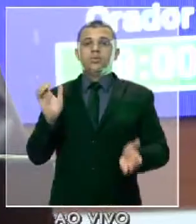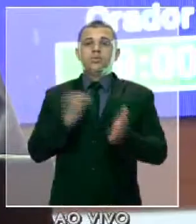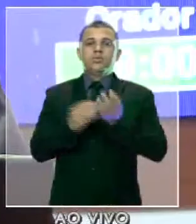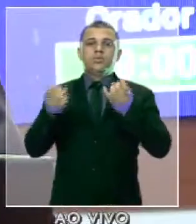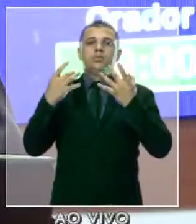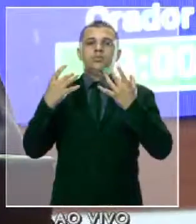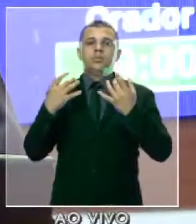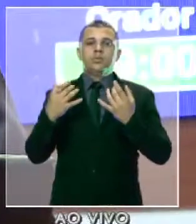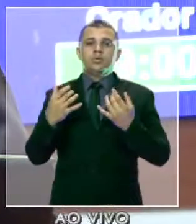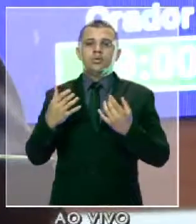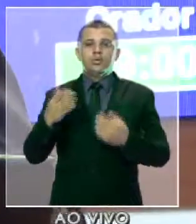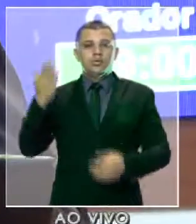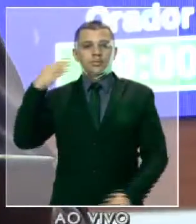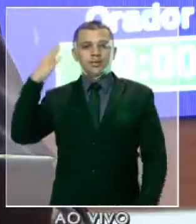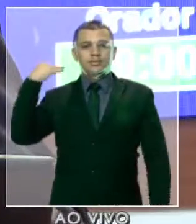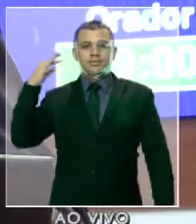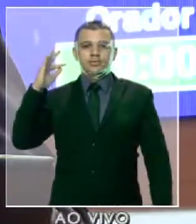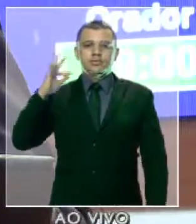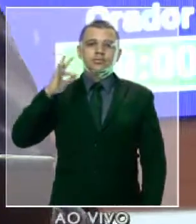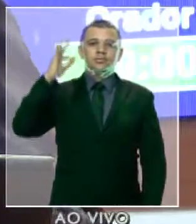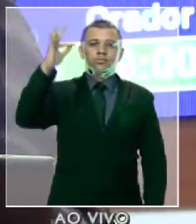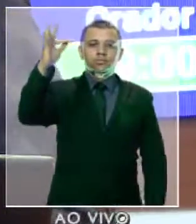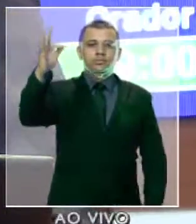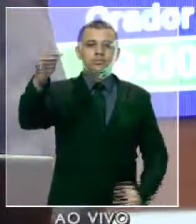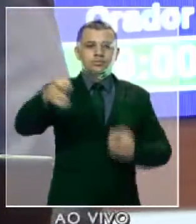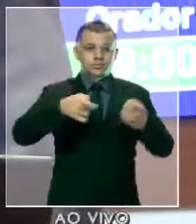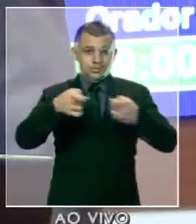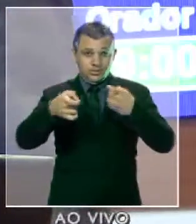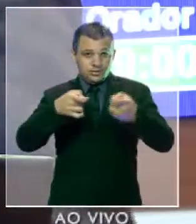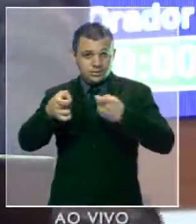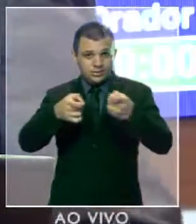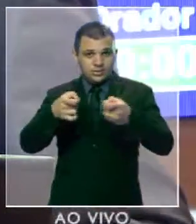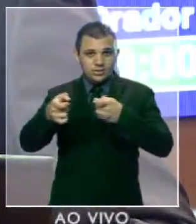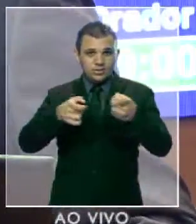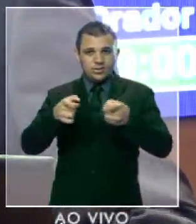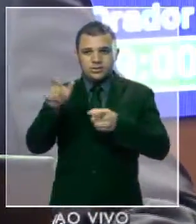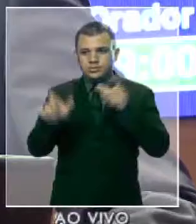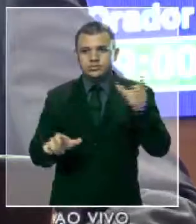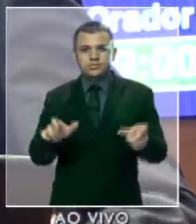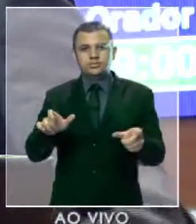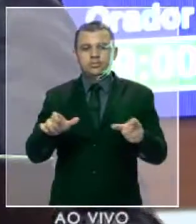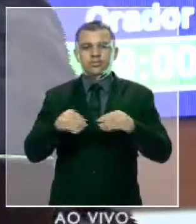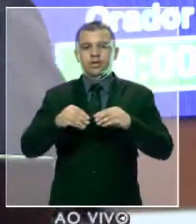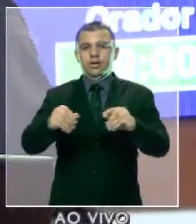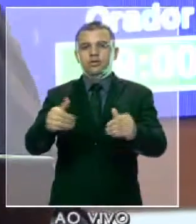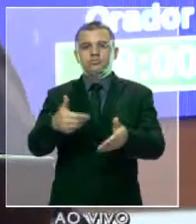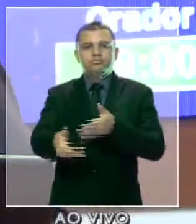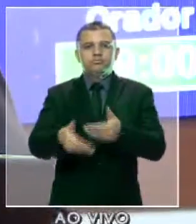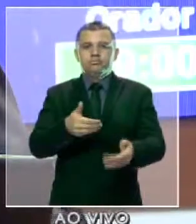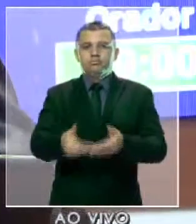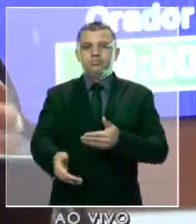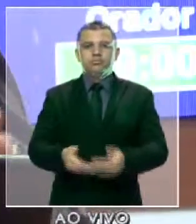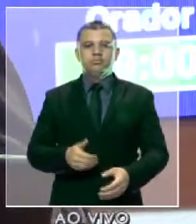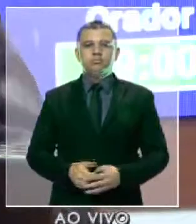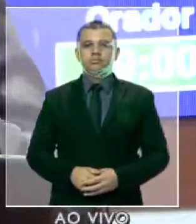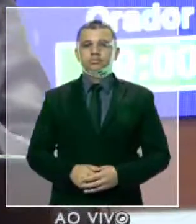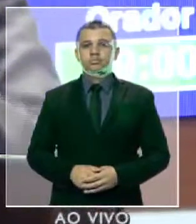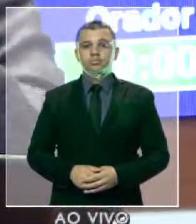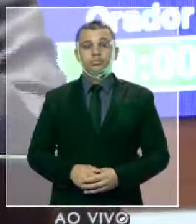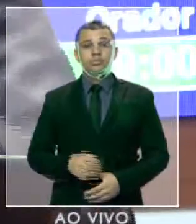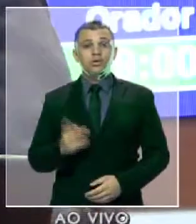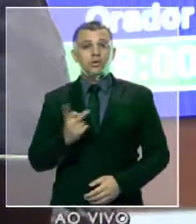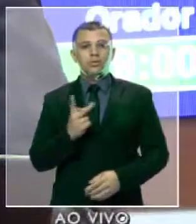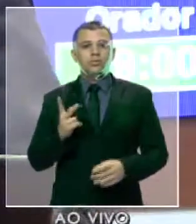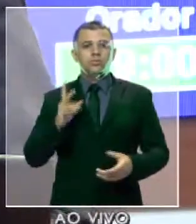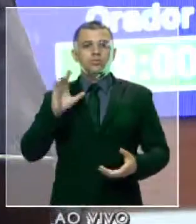serão guerra, do não ser sobre terras de ninguém. E unidos ambos, corpo